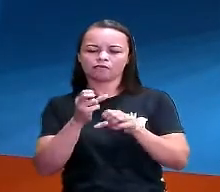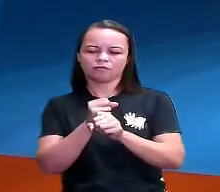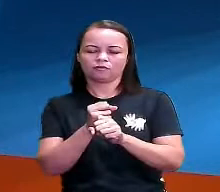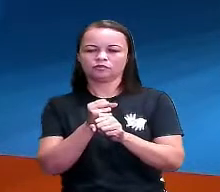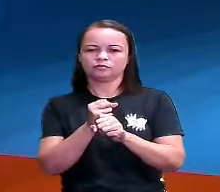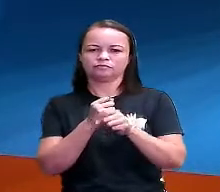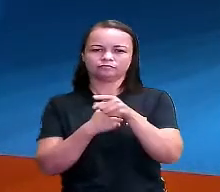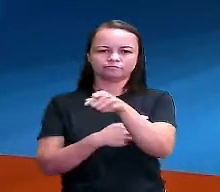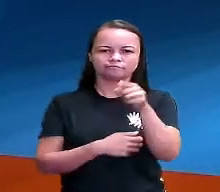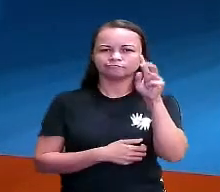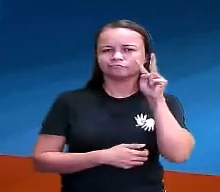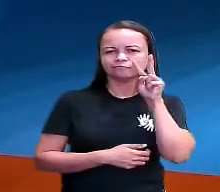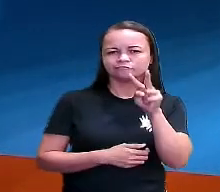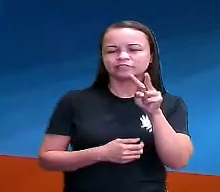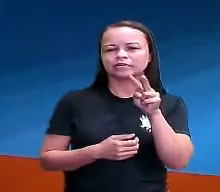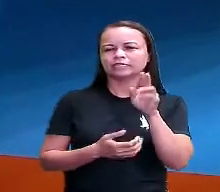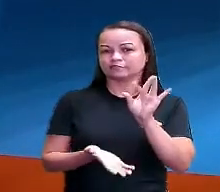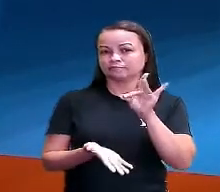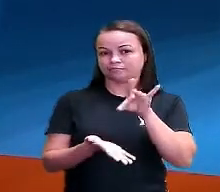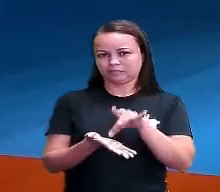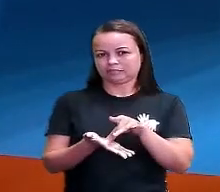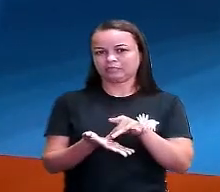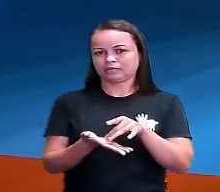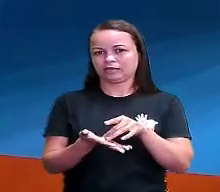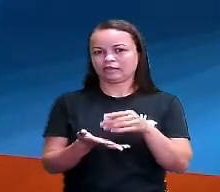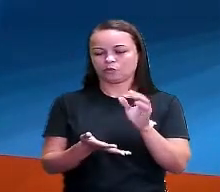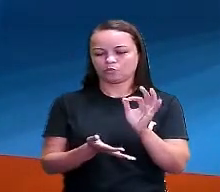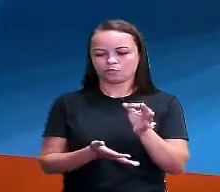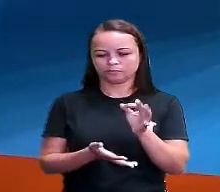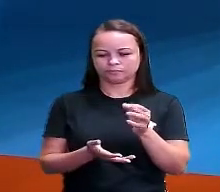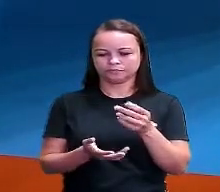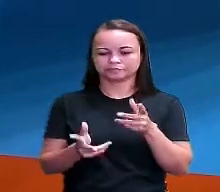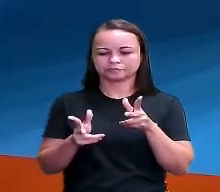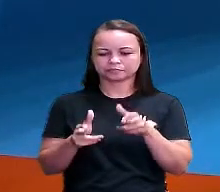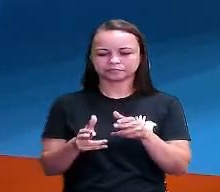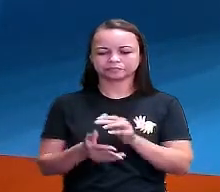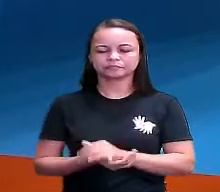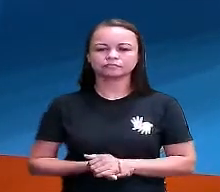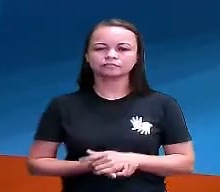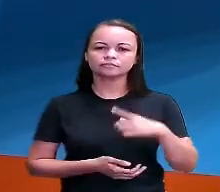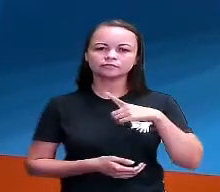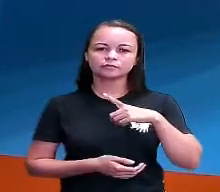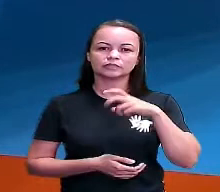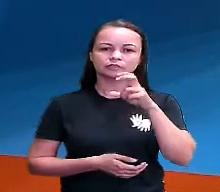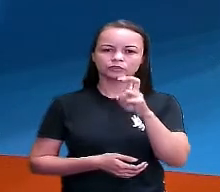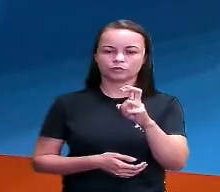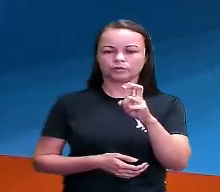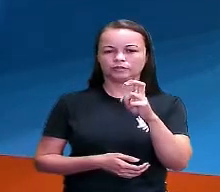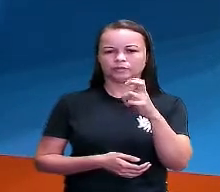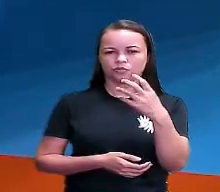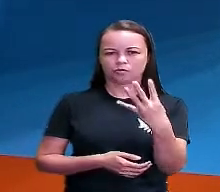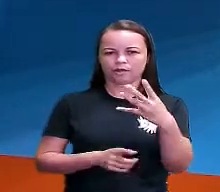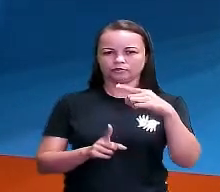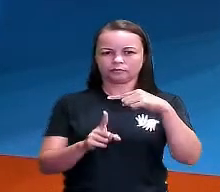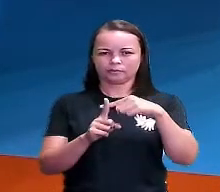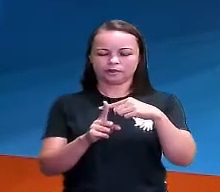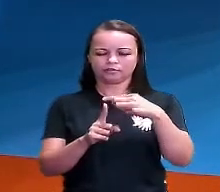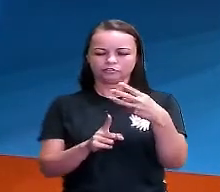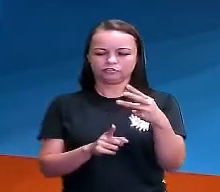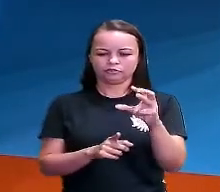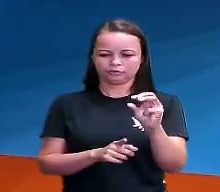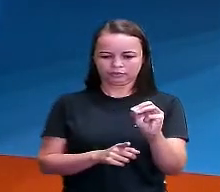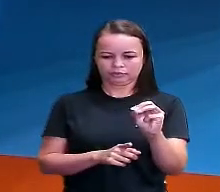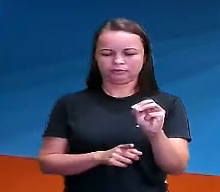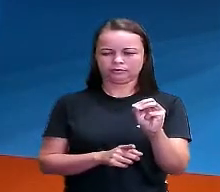que realmente dá o mesmo resultado. Aqui eu tenho 54 mais 30,